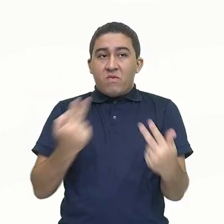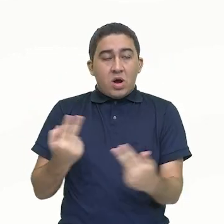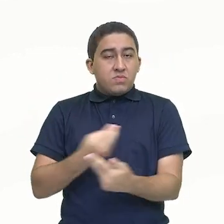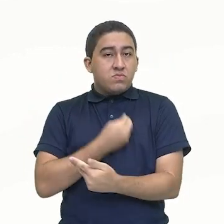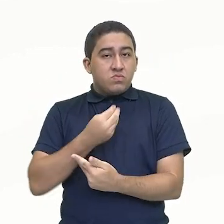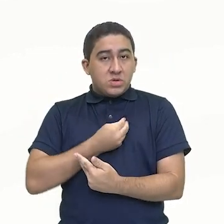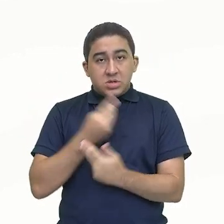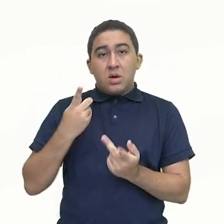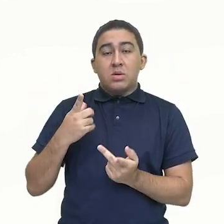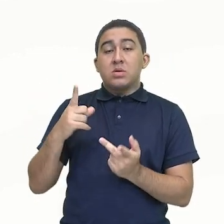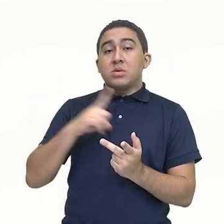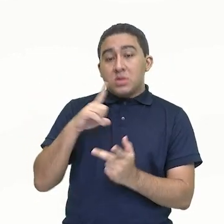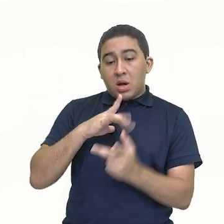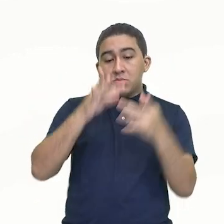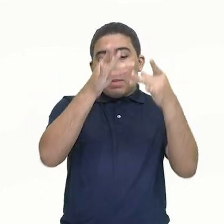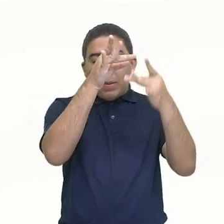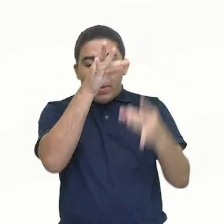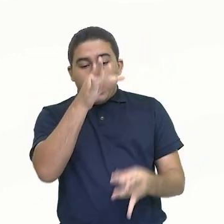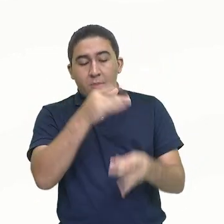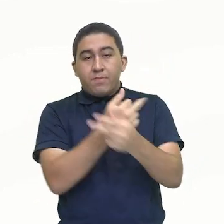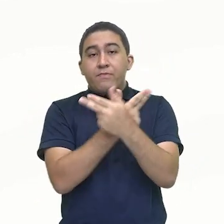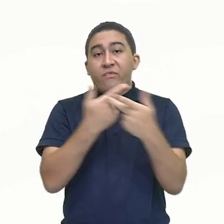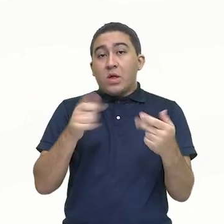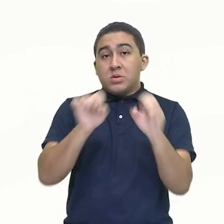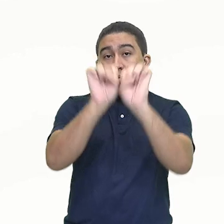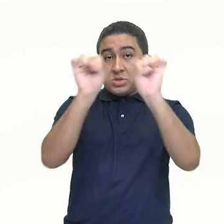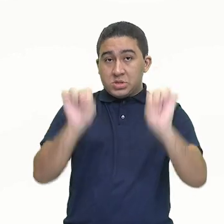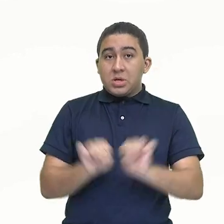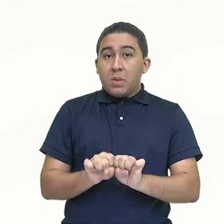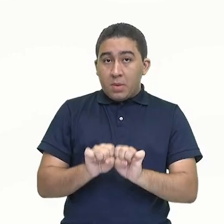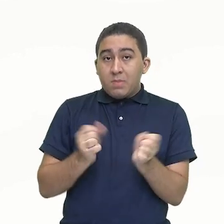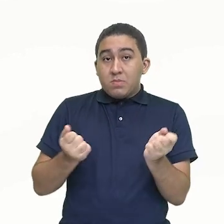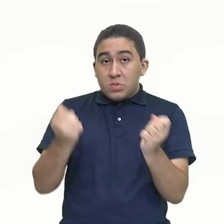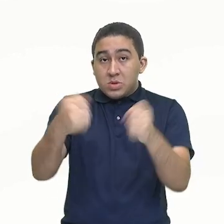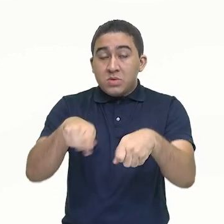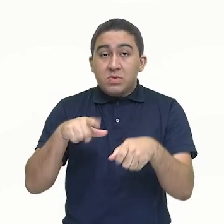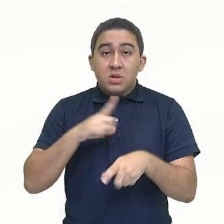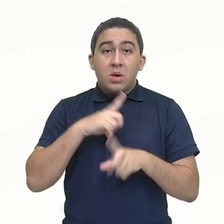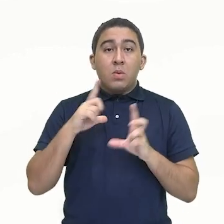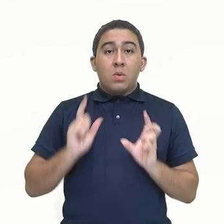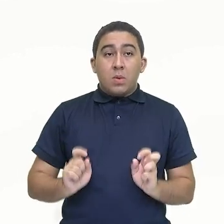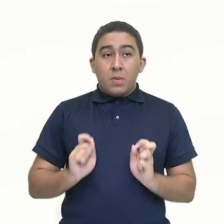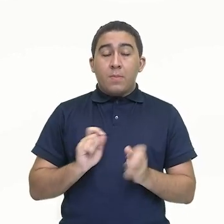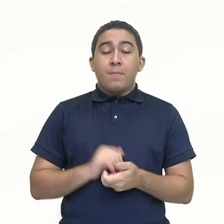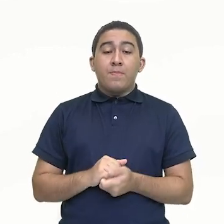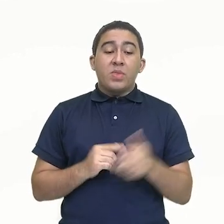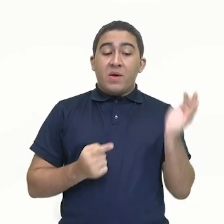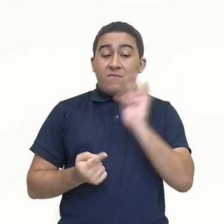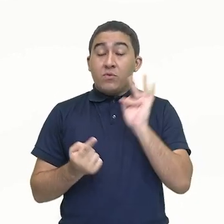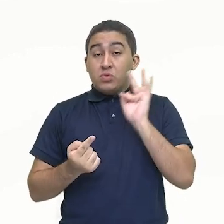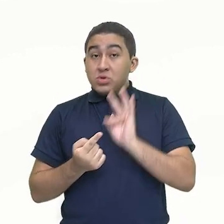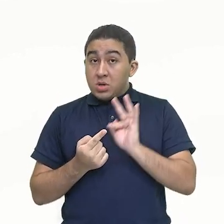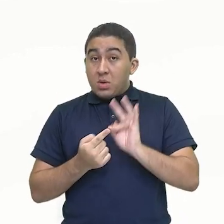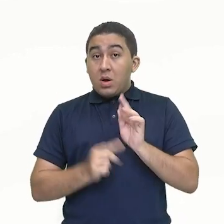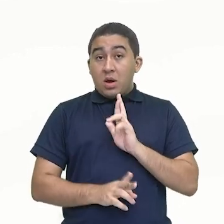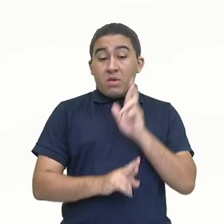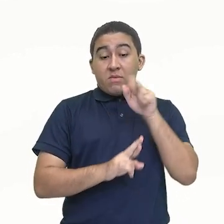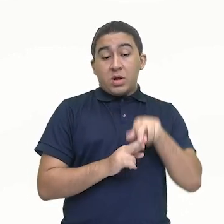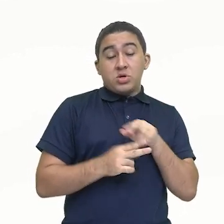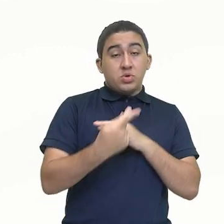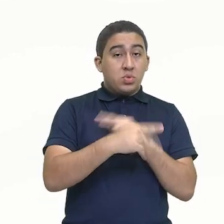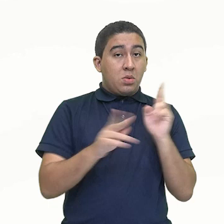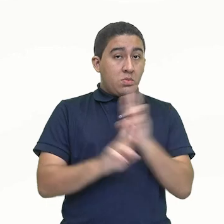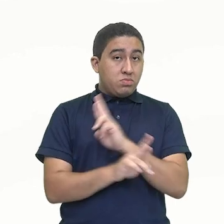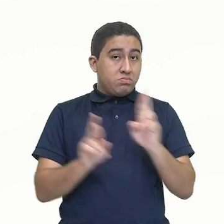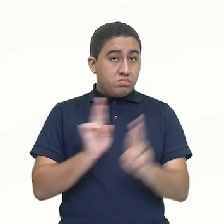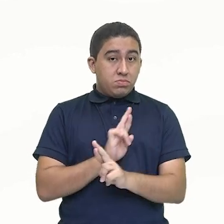vivos complexos possuem vários sistemas, né, que possuem ali funções relacionadas entre